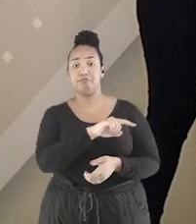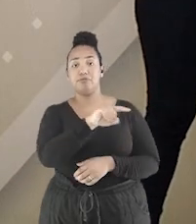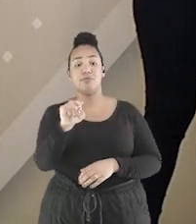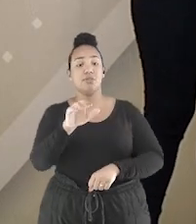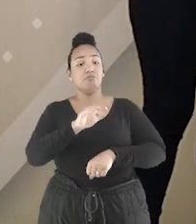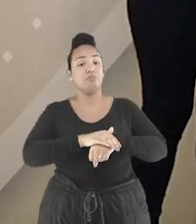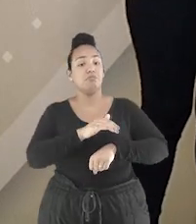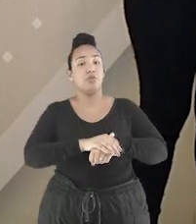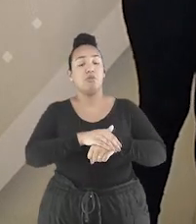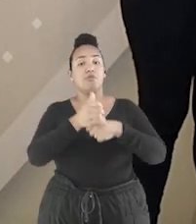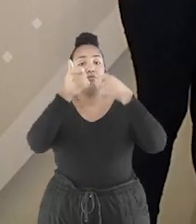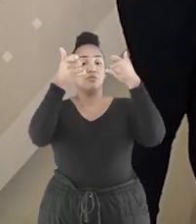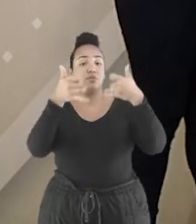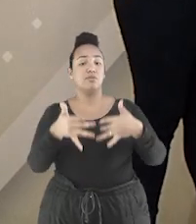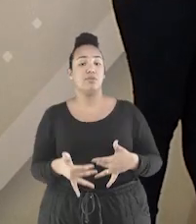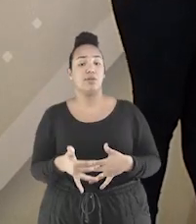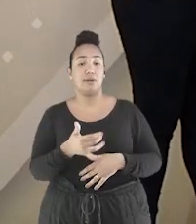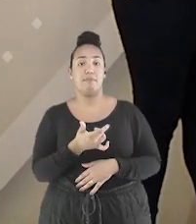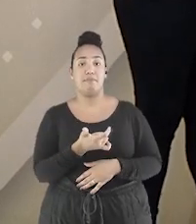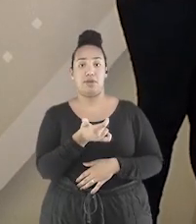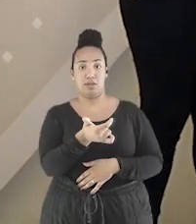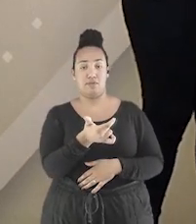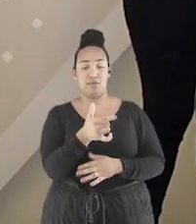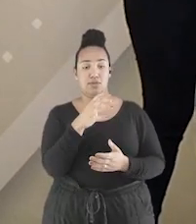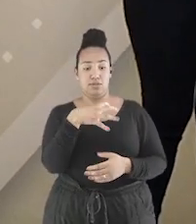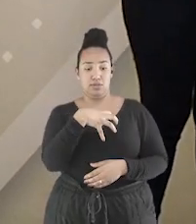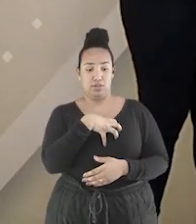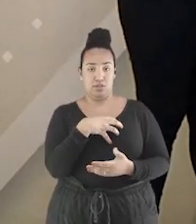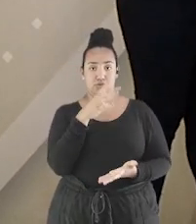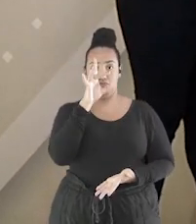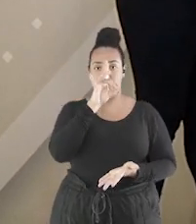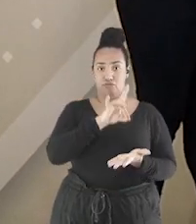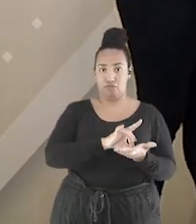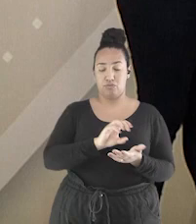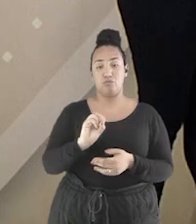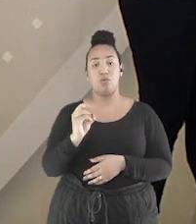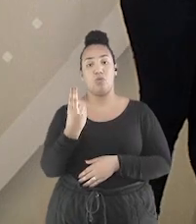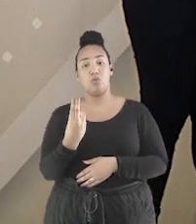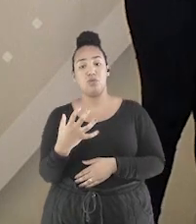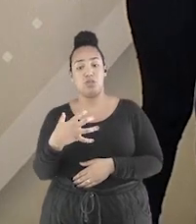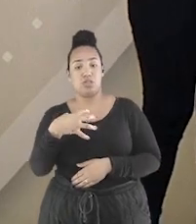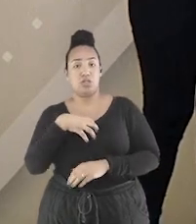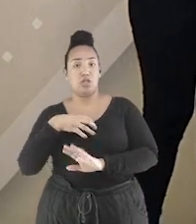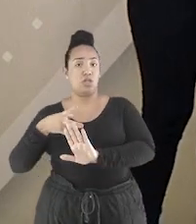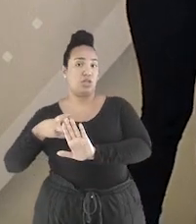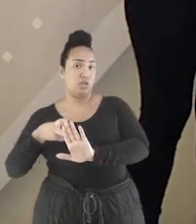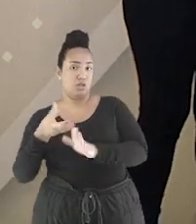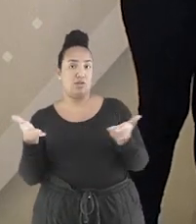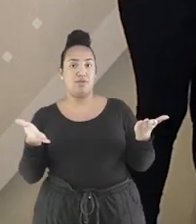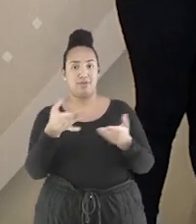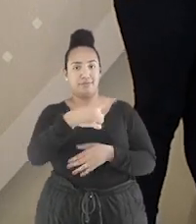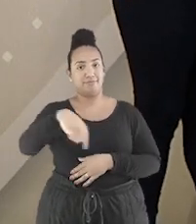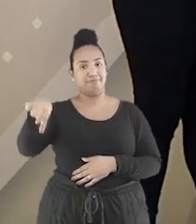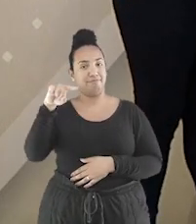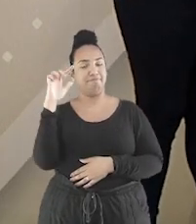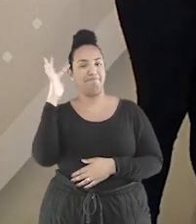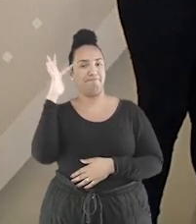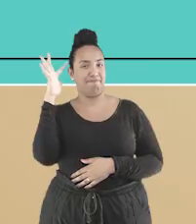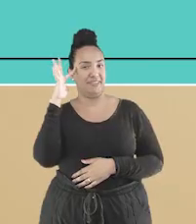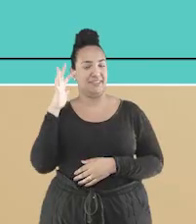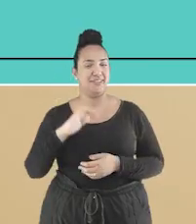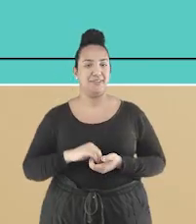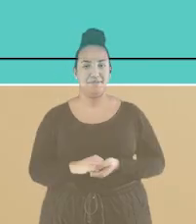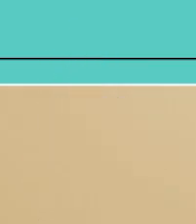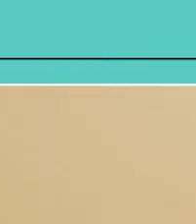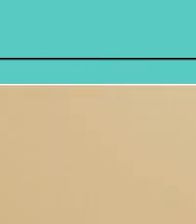as suas palavras, expliquem o que significa sentido literal e sentido figurado. Mais um tempinho para vocês pensarem.